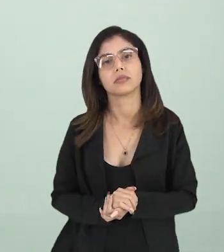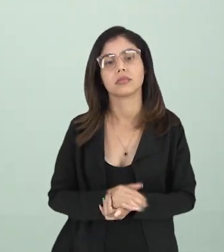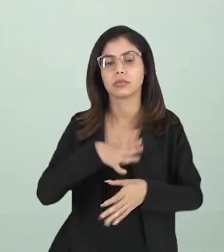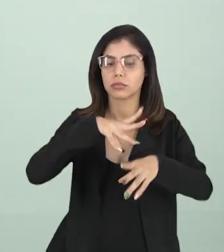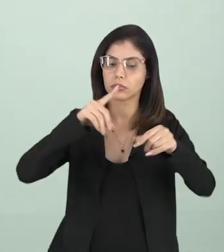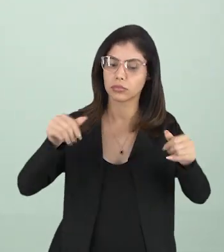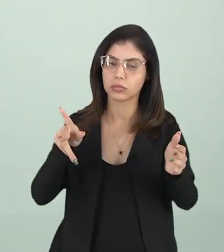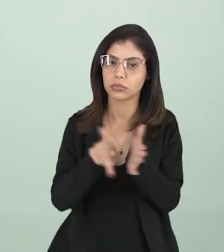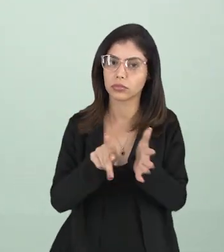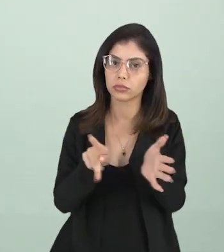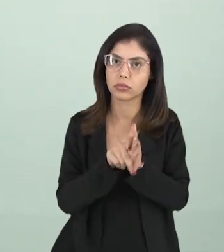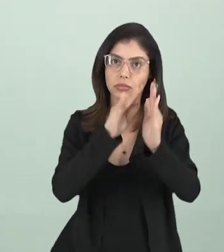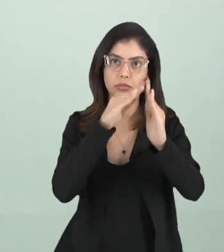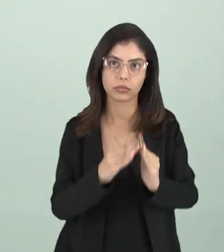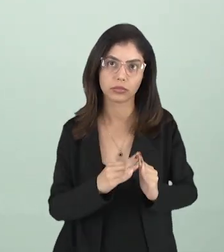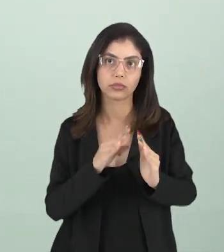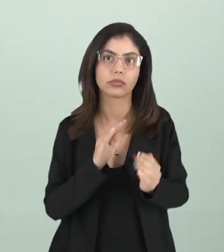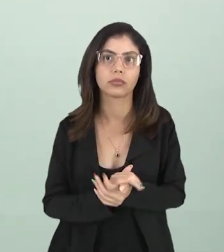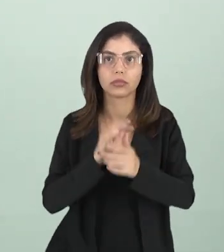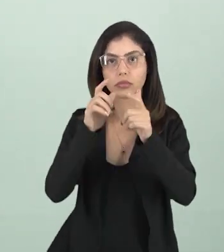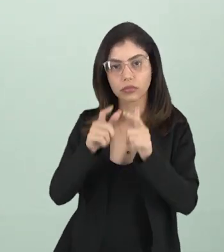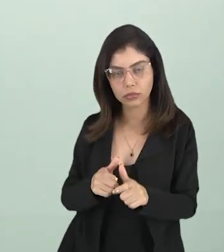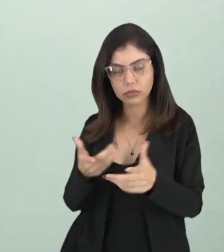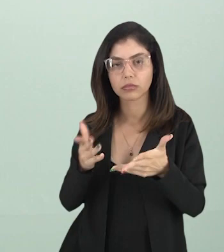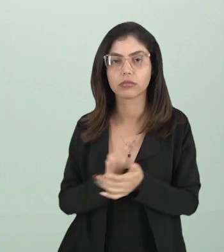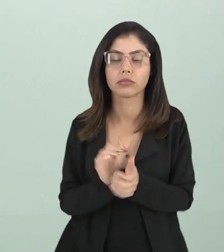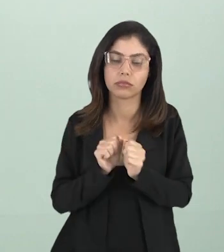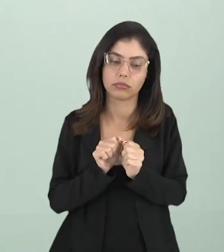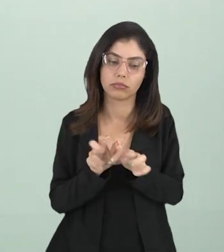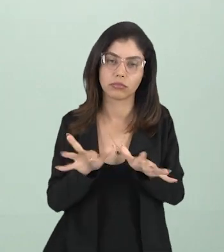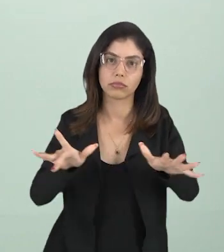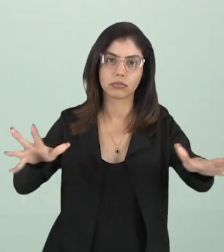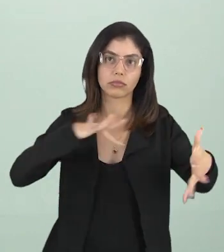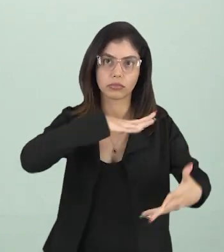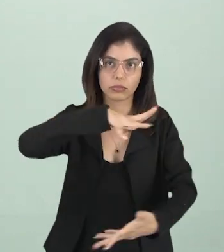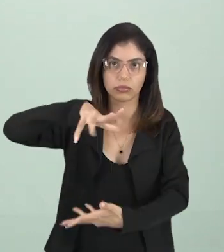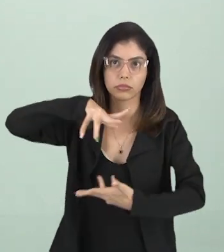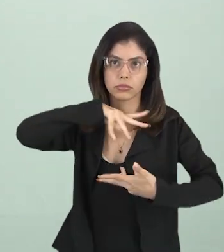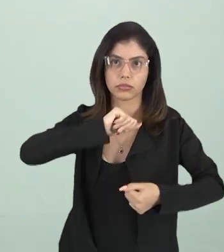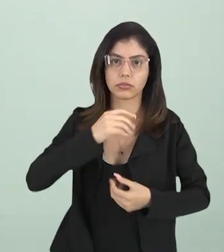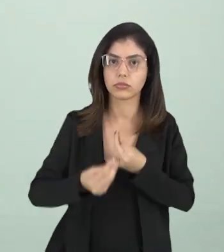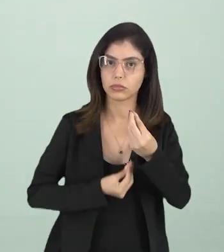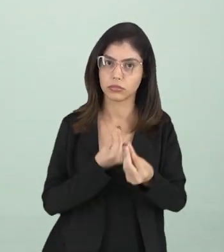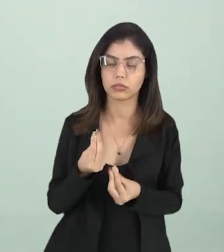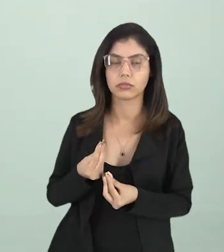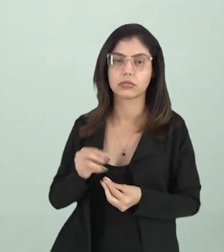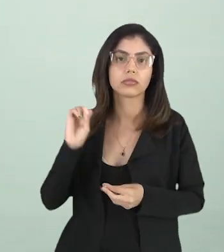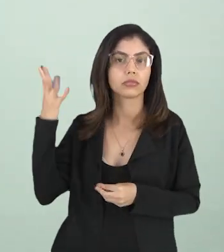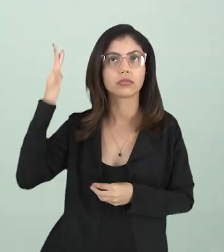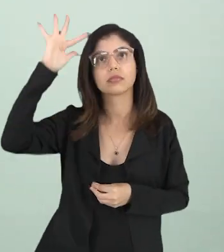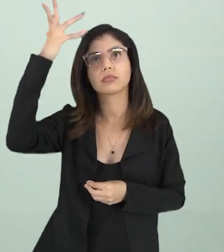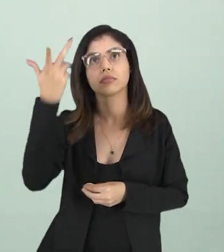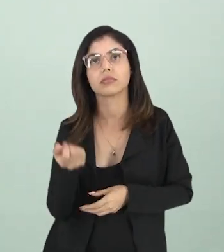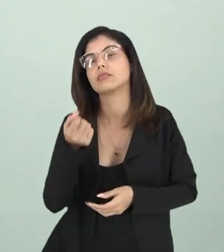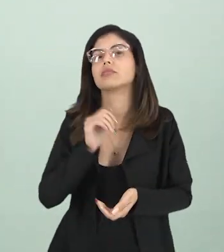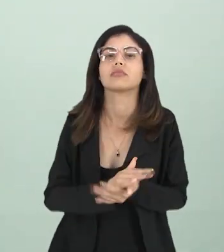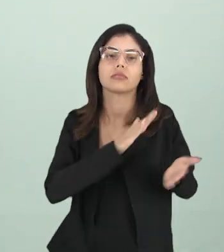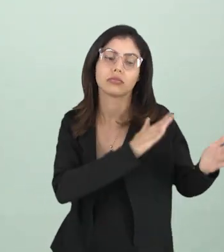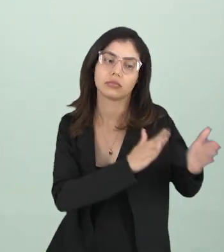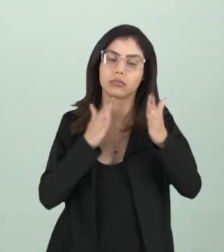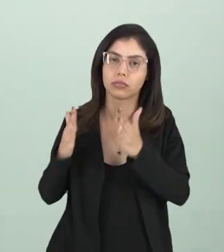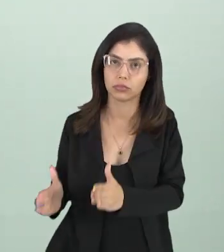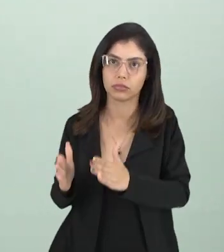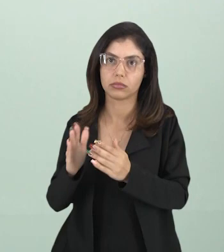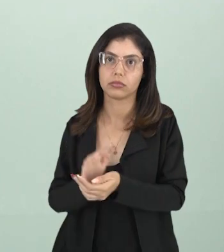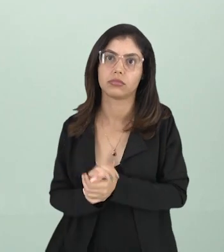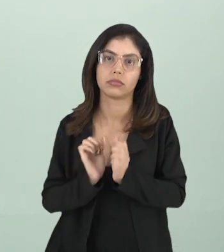terra, E são aí espalhadas pelo mundo, como aconteceu com os africanos, E a partir daí eles levam